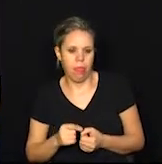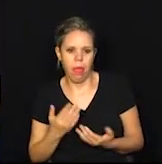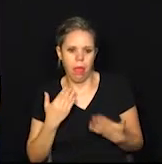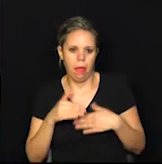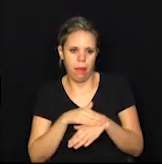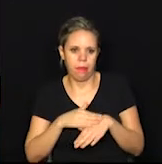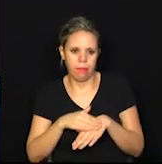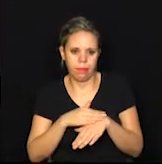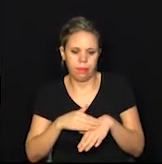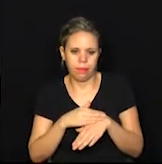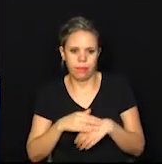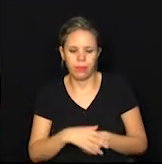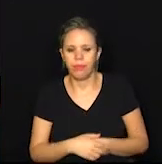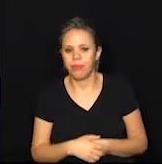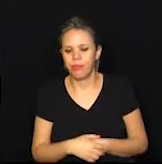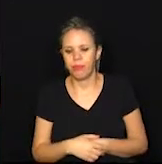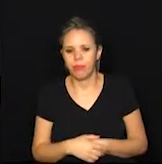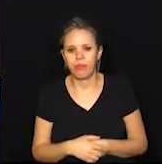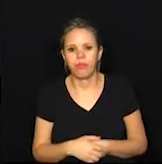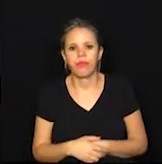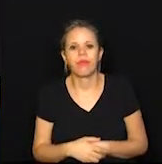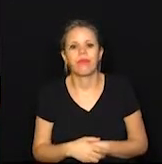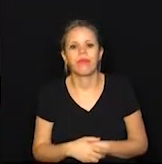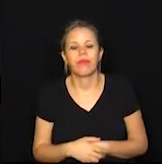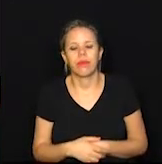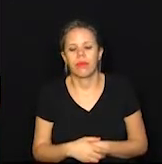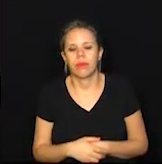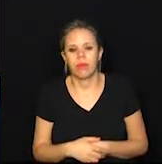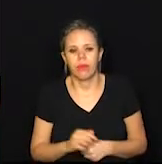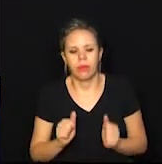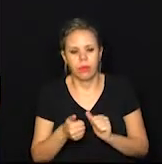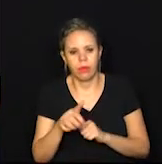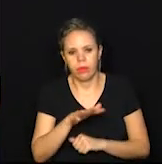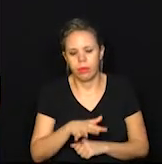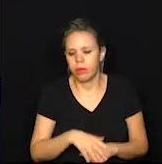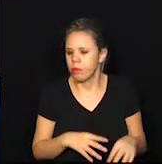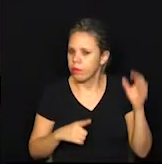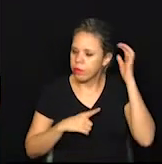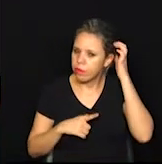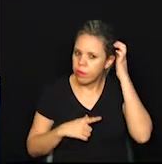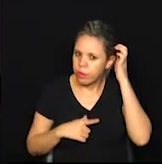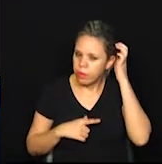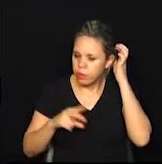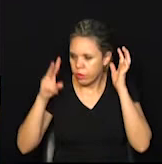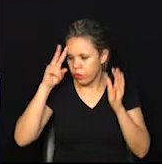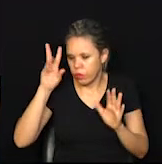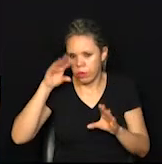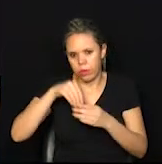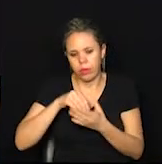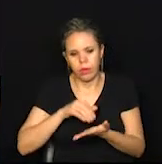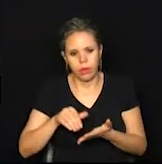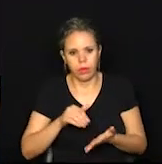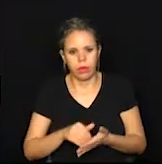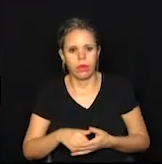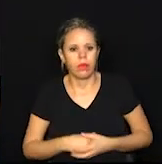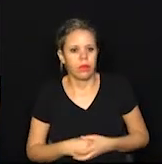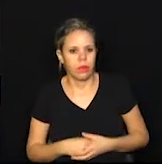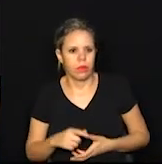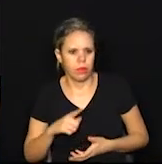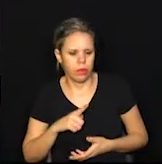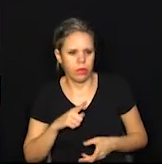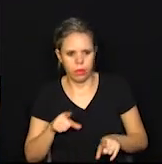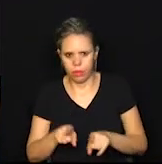conversas enquanto ambiente esportivo. Ele tem aqui um histórico dentro dessa secretaria, então ele tem